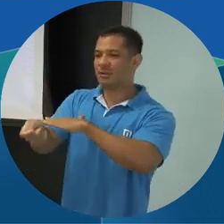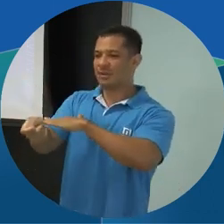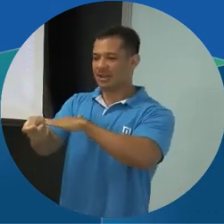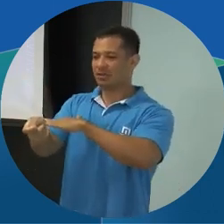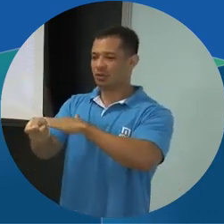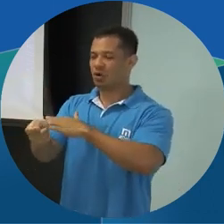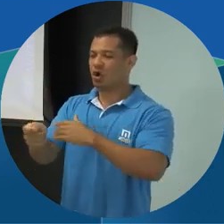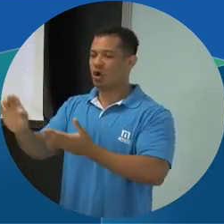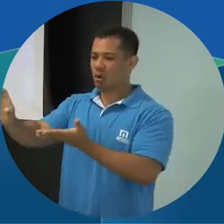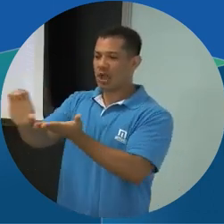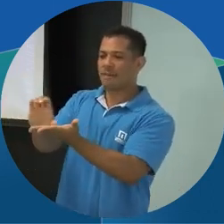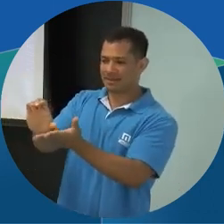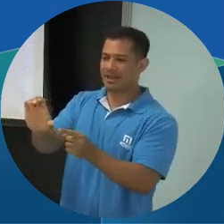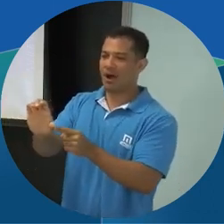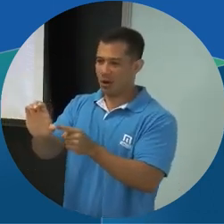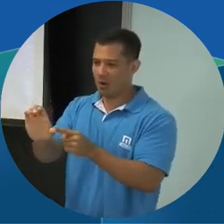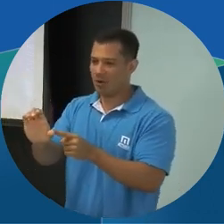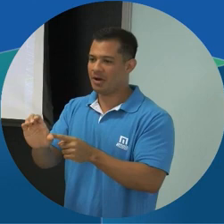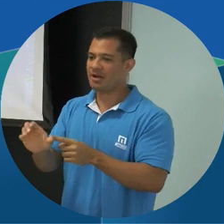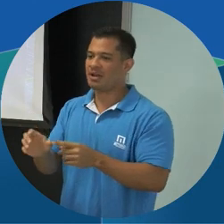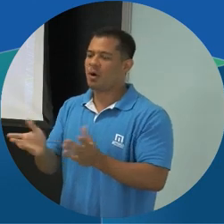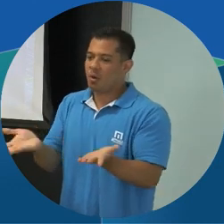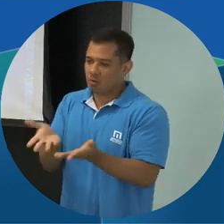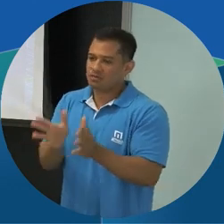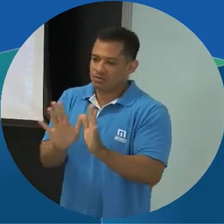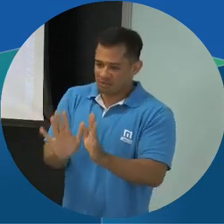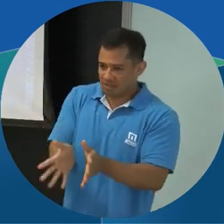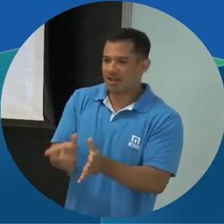que o que nós já temos atualmente,